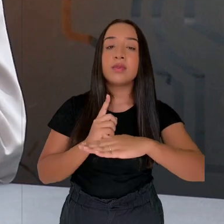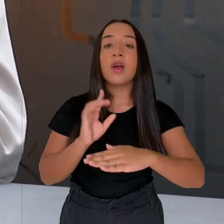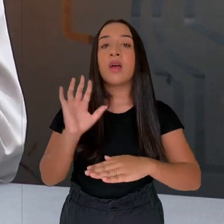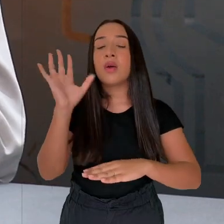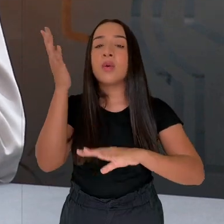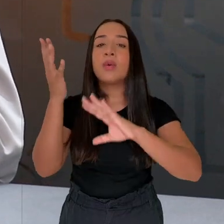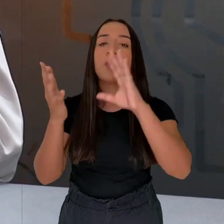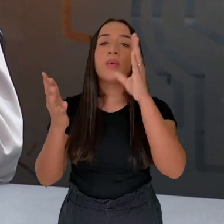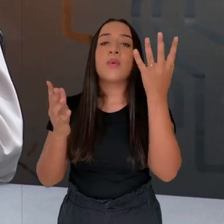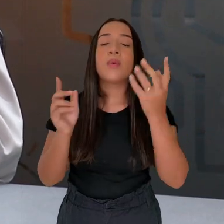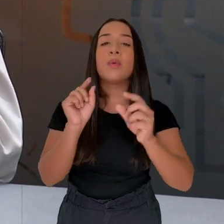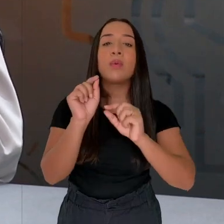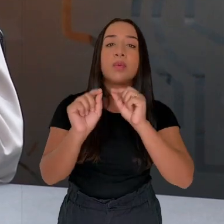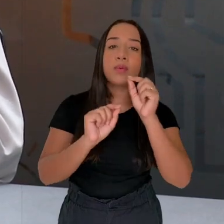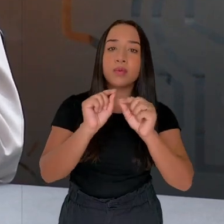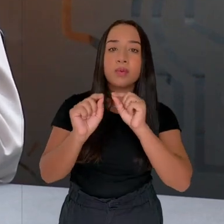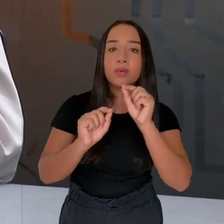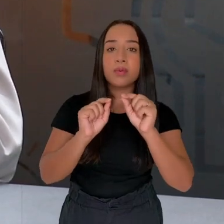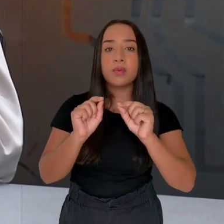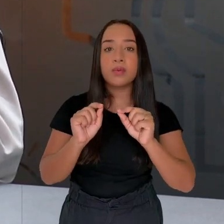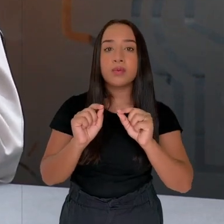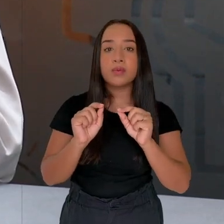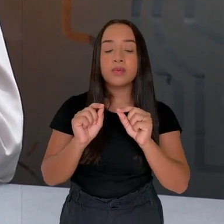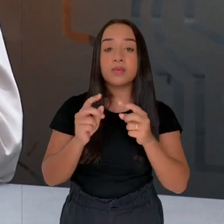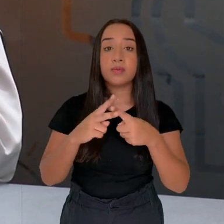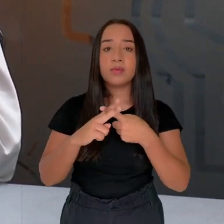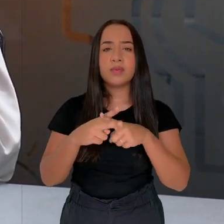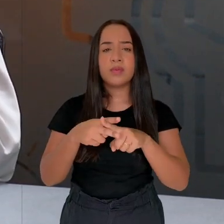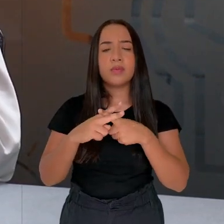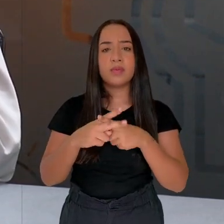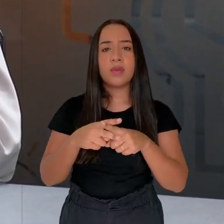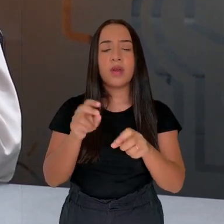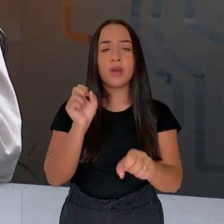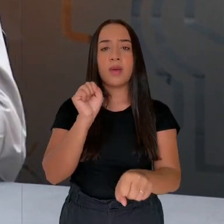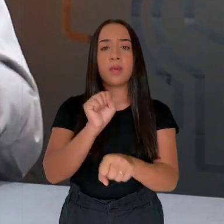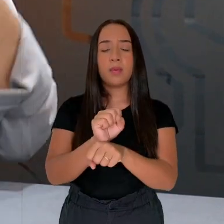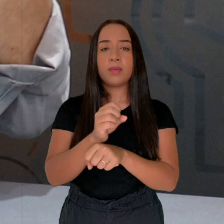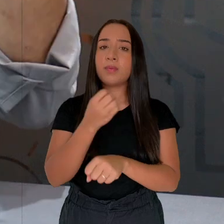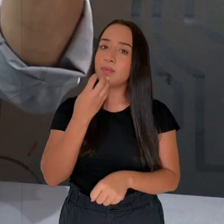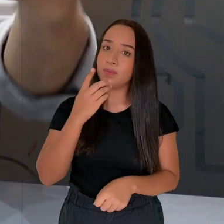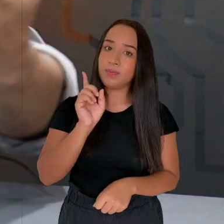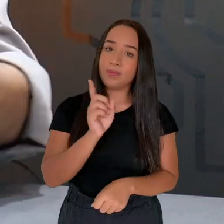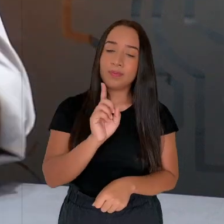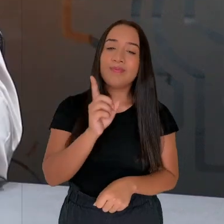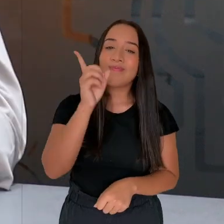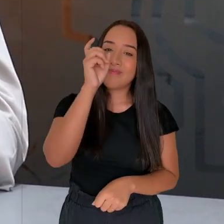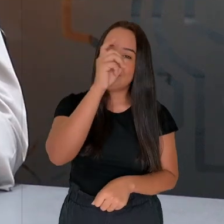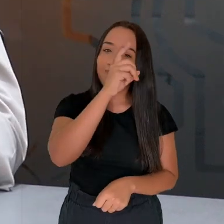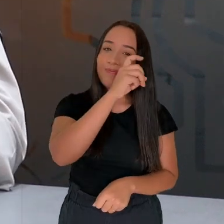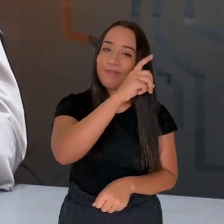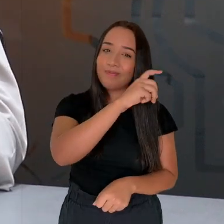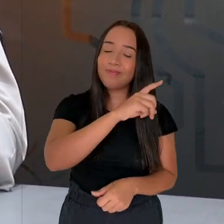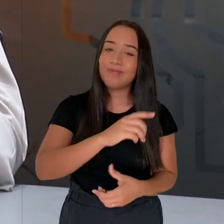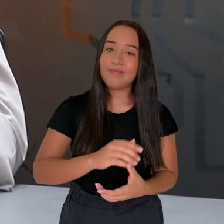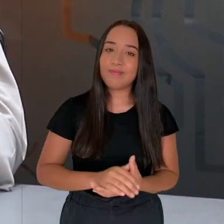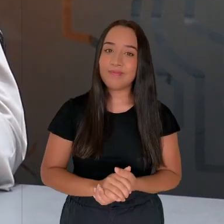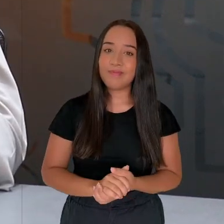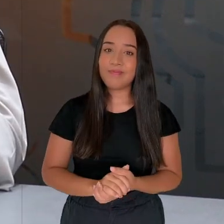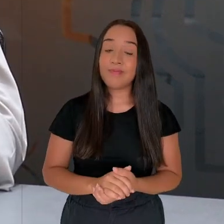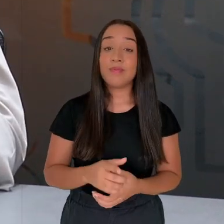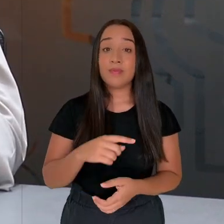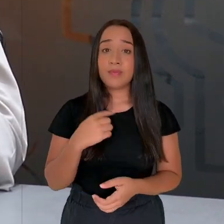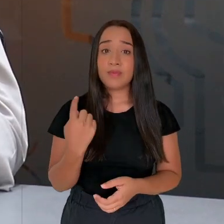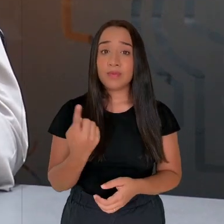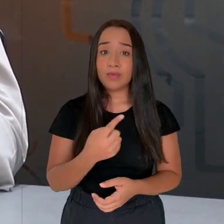né? Remotamente a gente já consegue imaginar o que pode ser um alarme X, um alarme Y, alguma coisa,